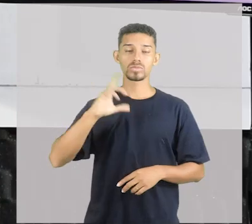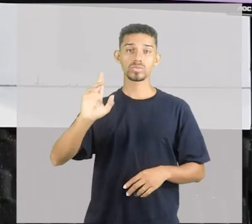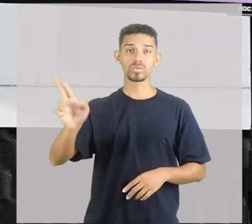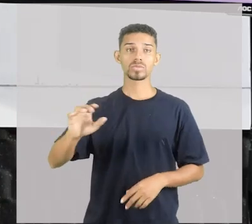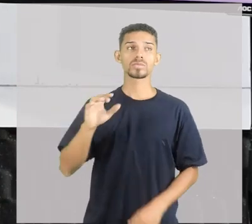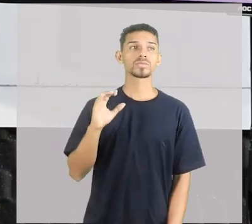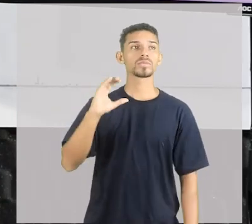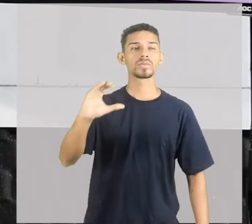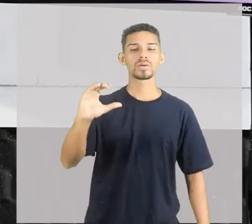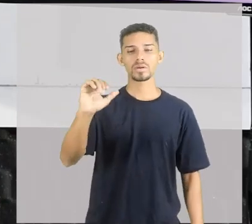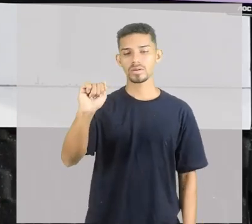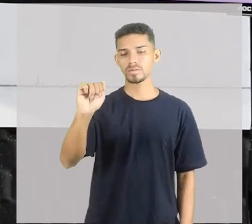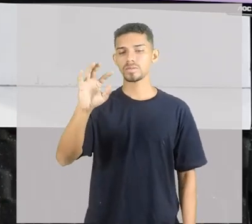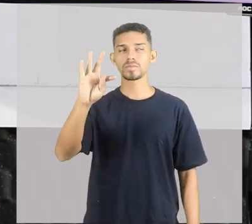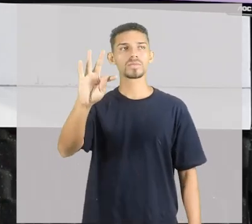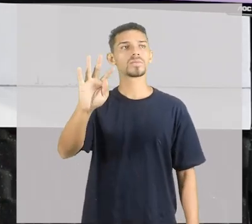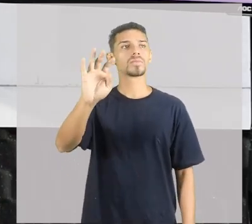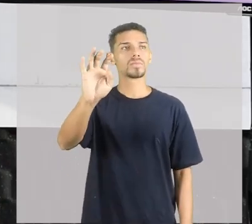catecol.